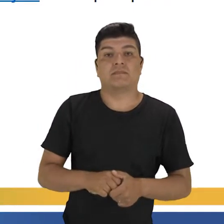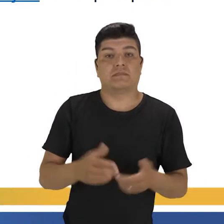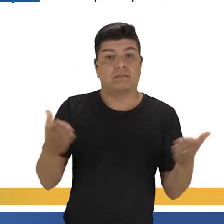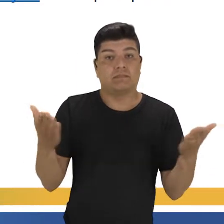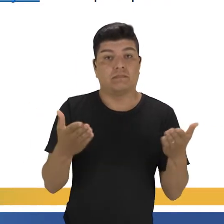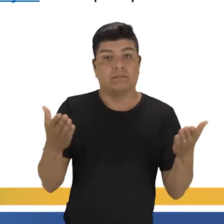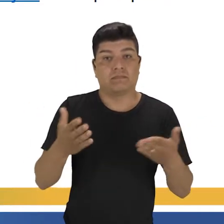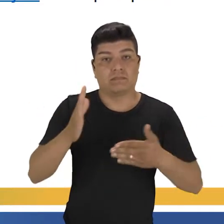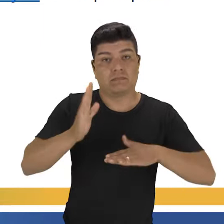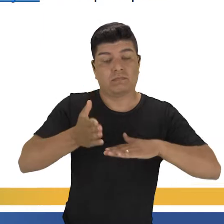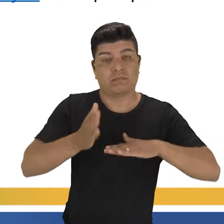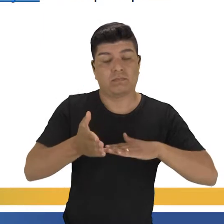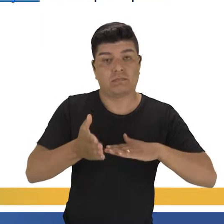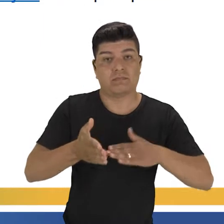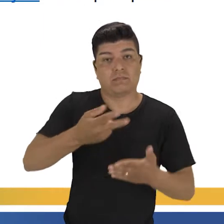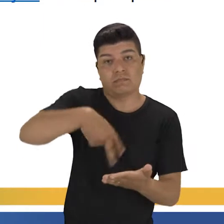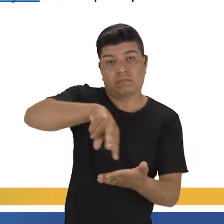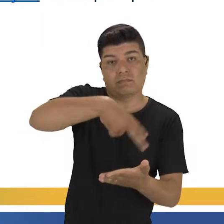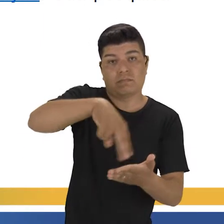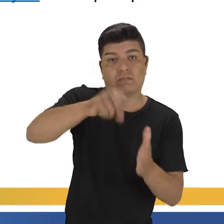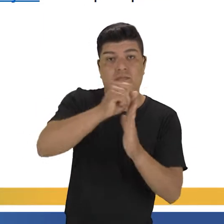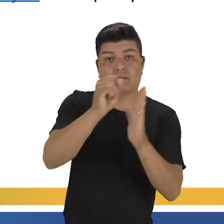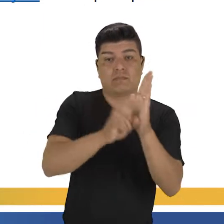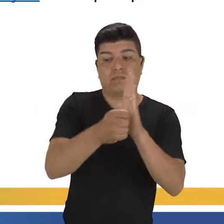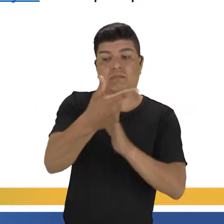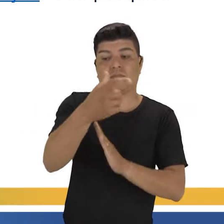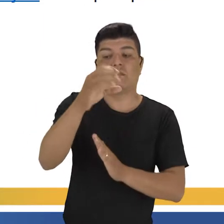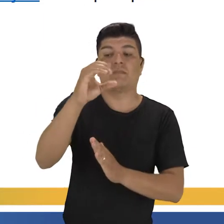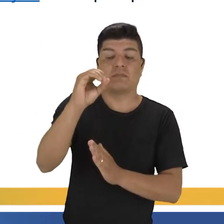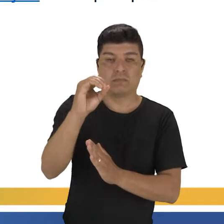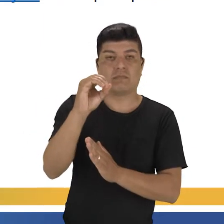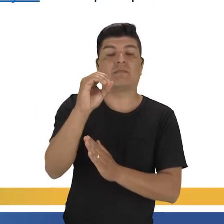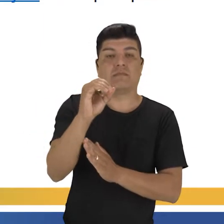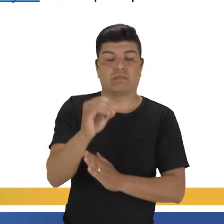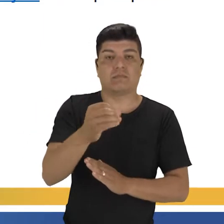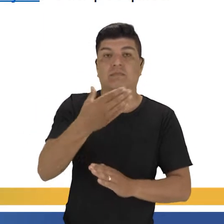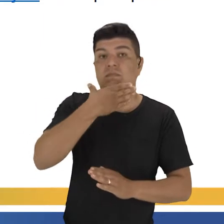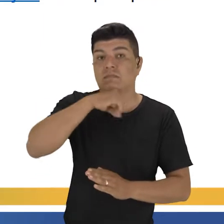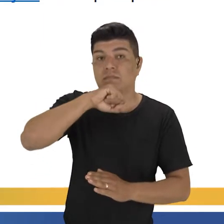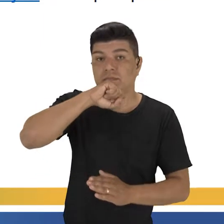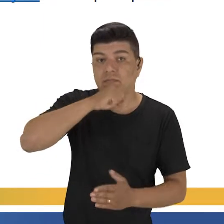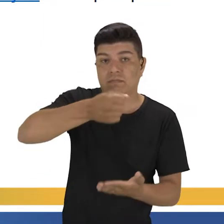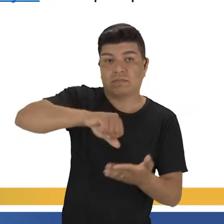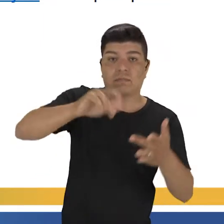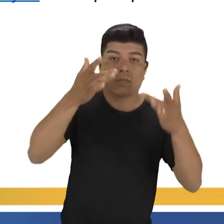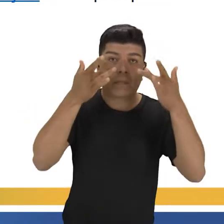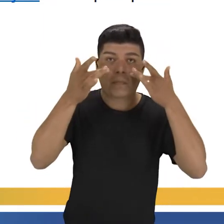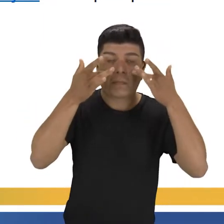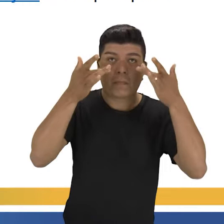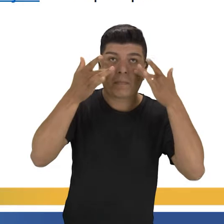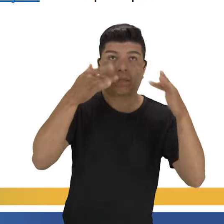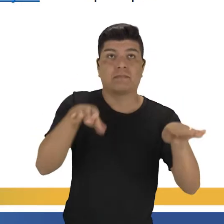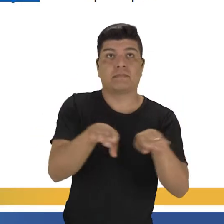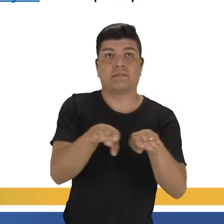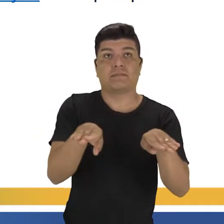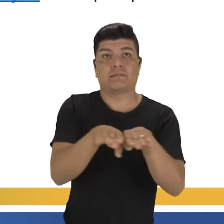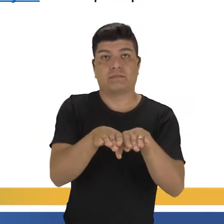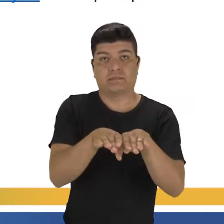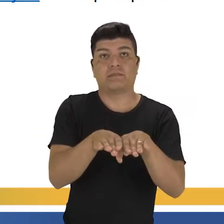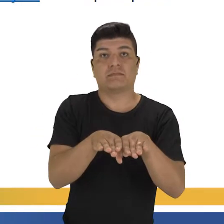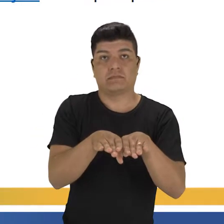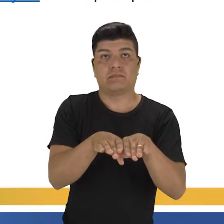maior teórico de dança do século XX e é conhecido também como o pai da dança-teatro. Dança-teatro é